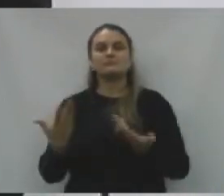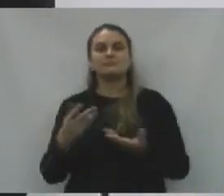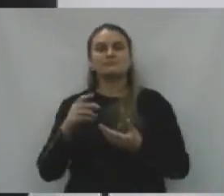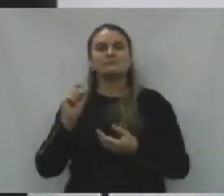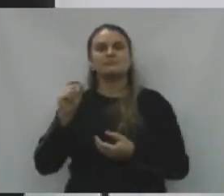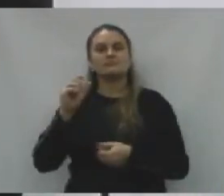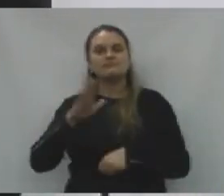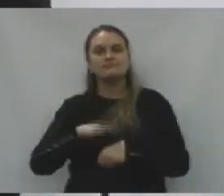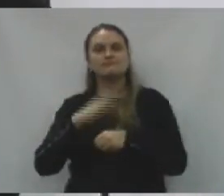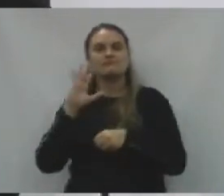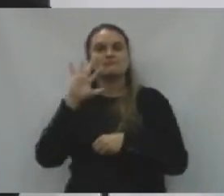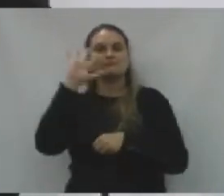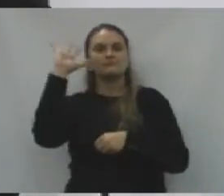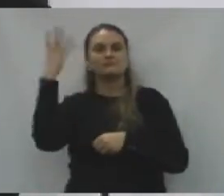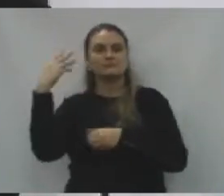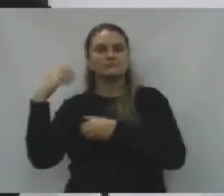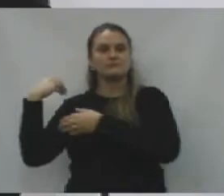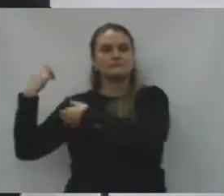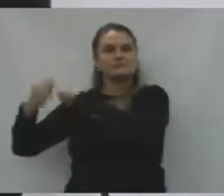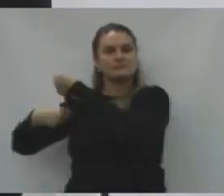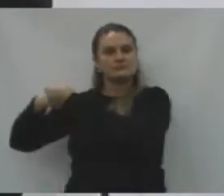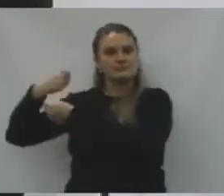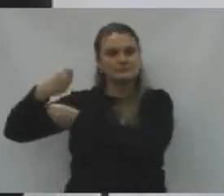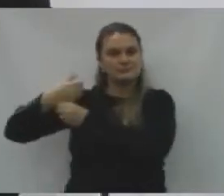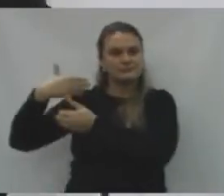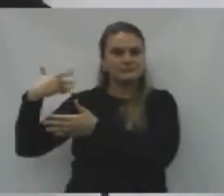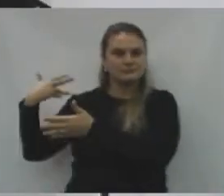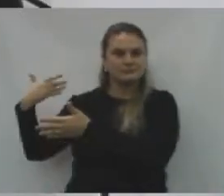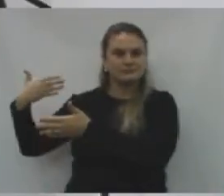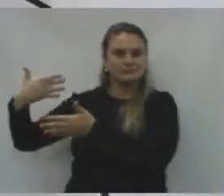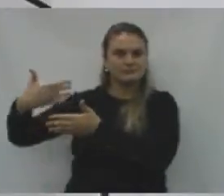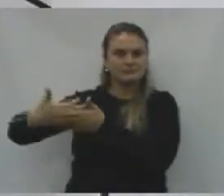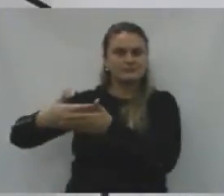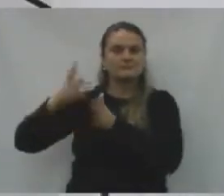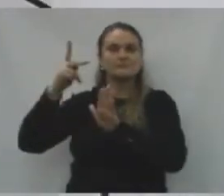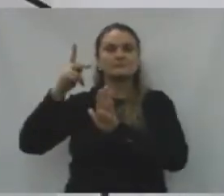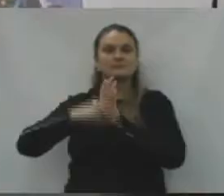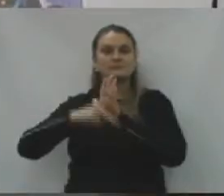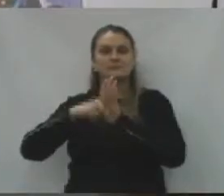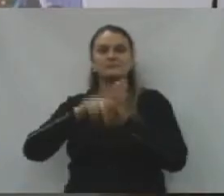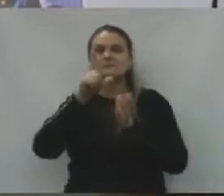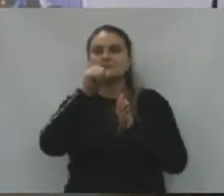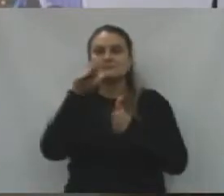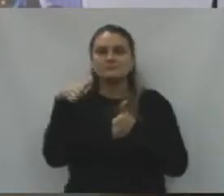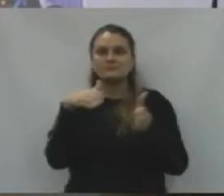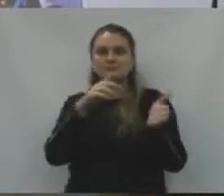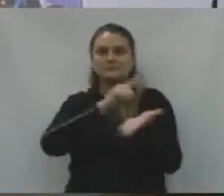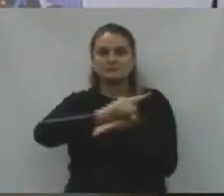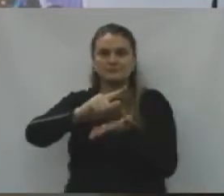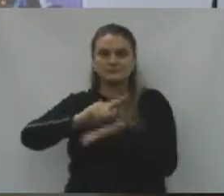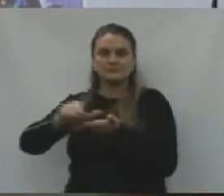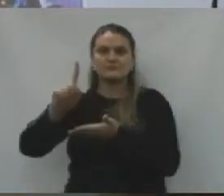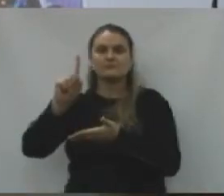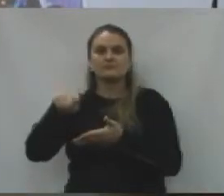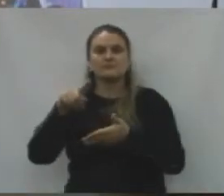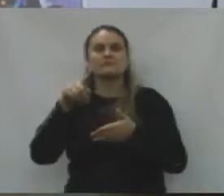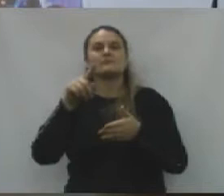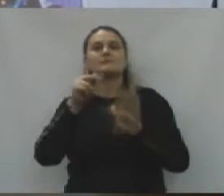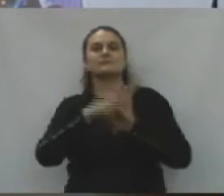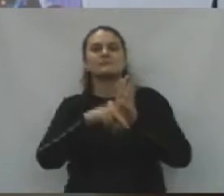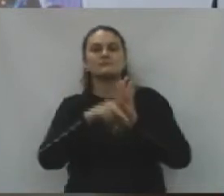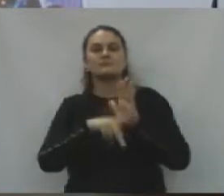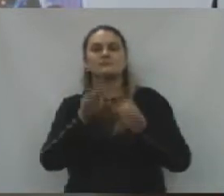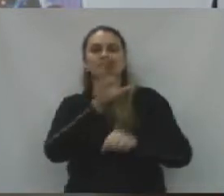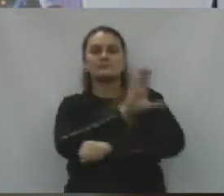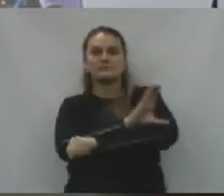Então, os principais eventos aí que a gente tem, começando aqui pelo Rio Limpo, que é um projeto de iniciativa dos acadêmicos do curso de Engenharia